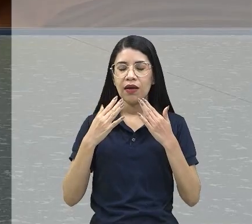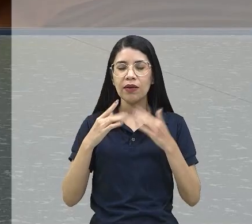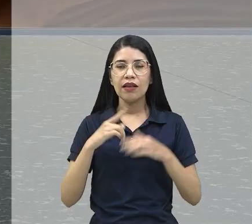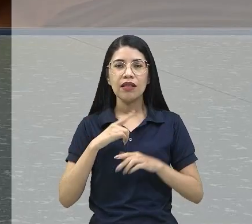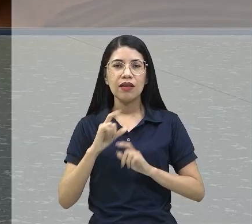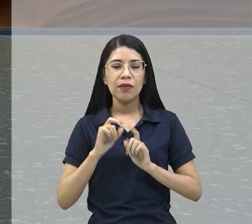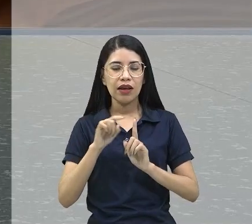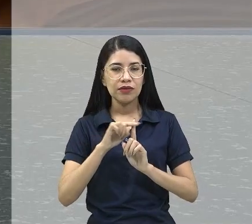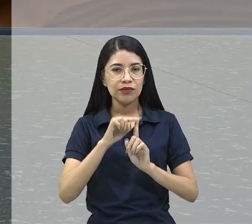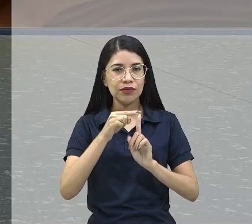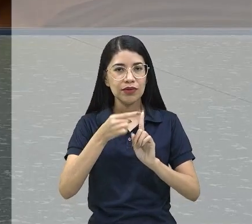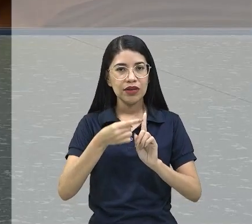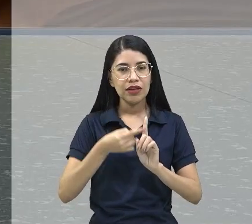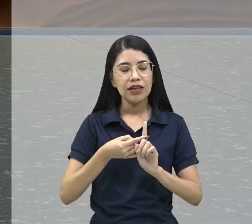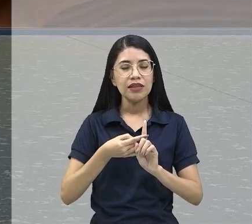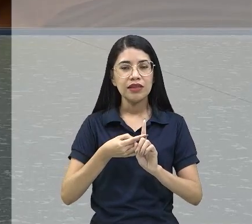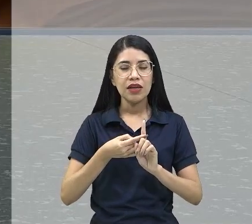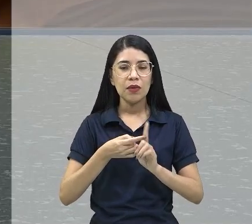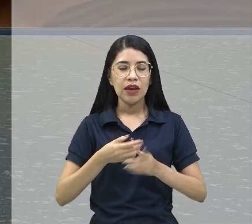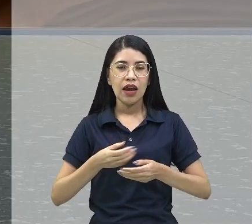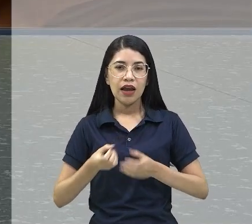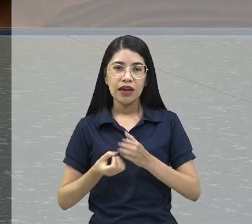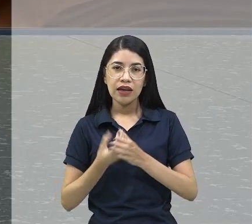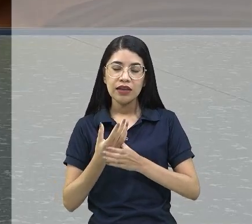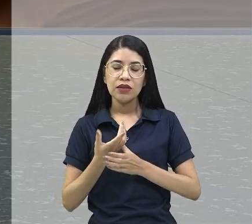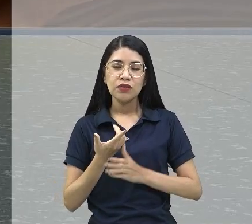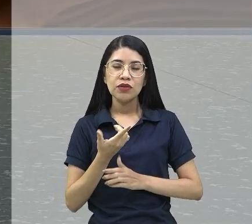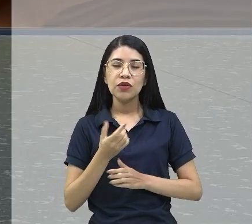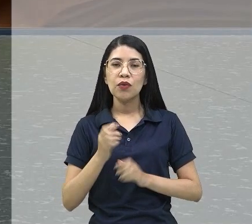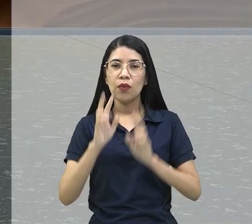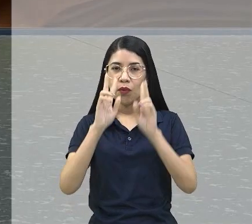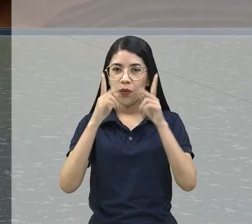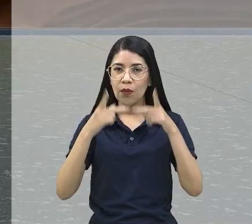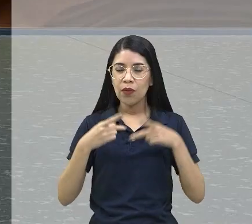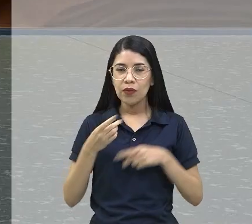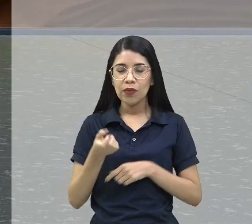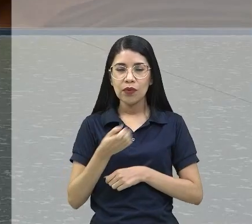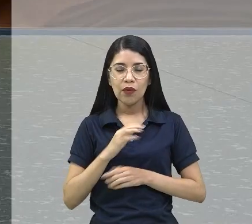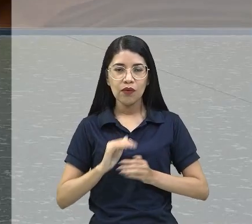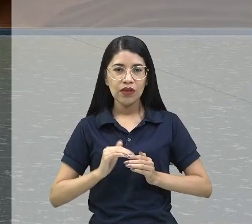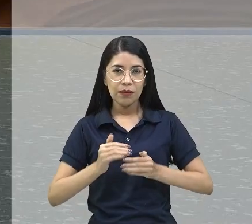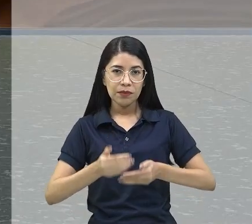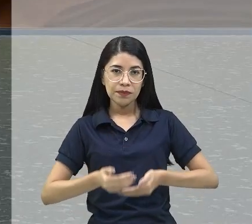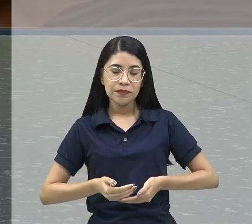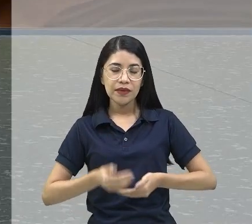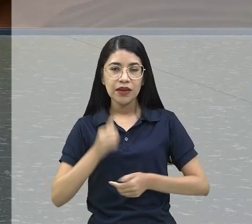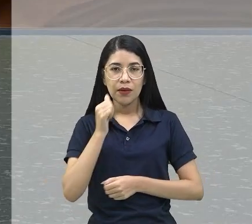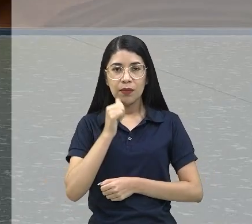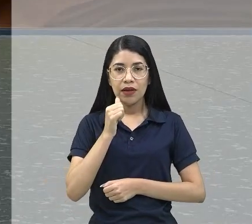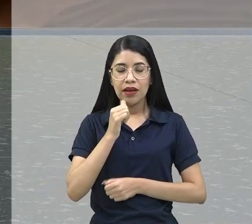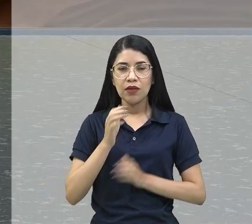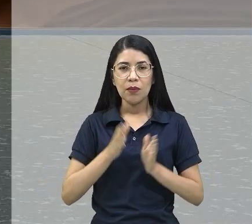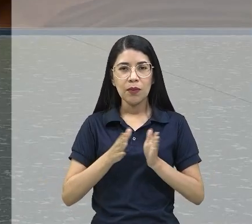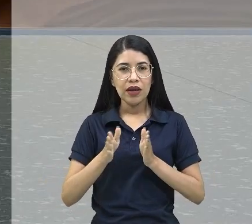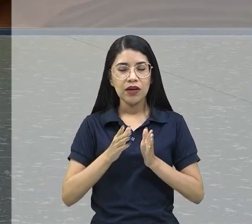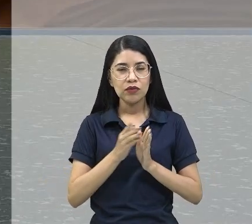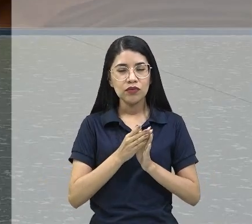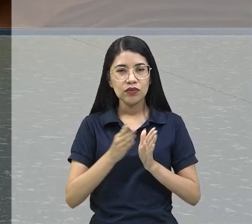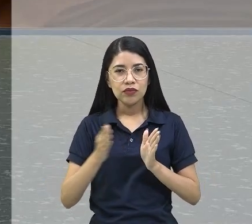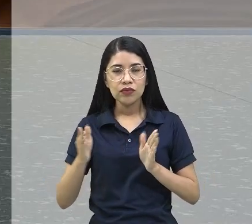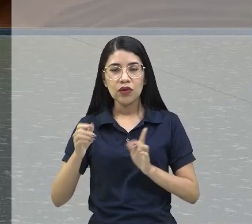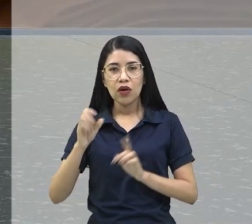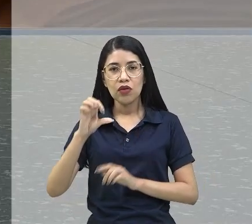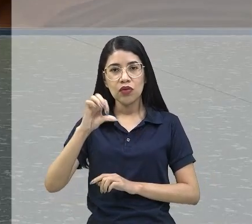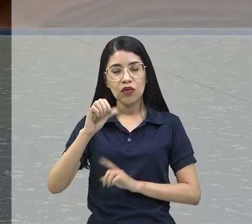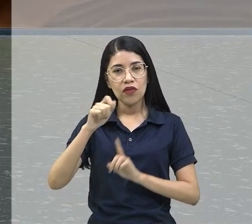a gestação de um novo ser humano no útero da mulher. Ela dura cerca de 9 meses, o que representa aí